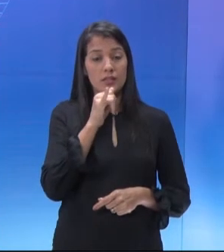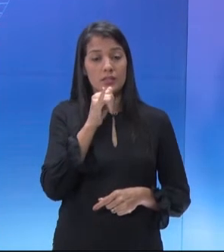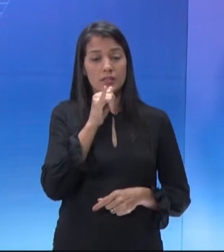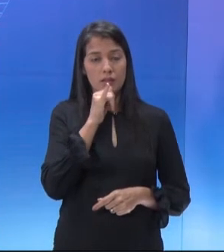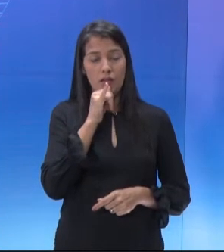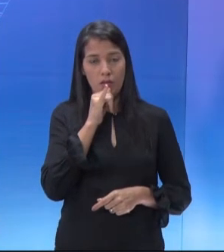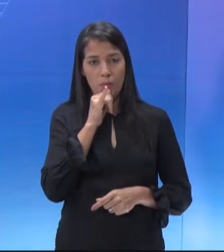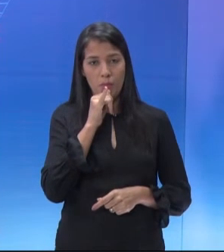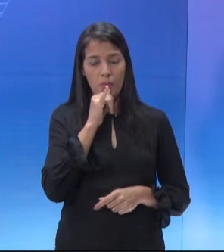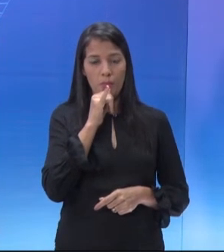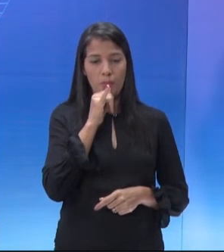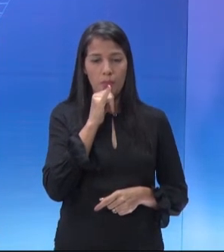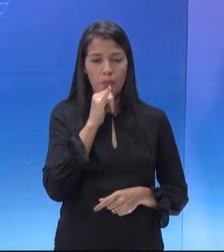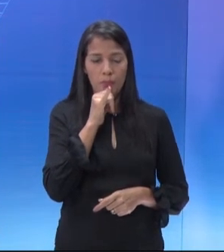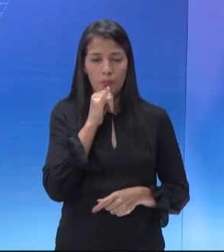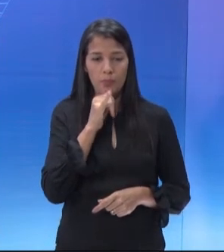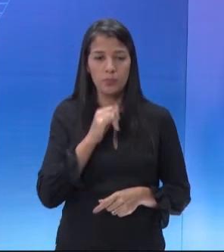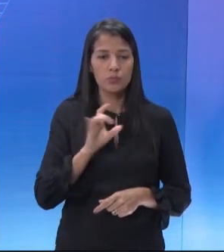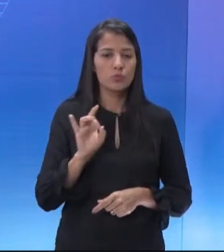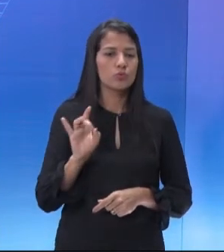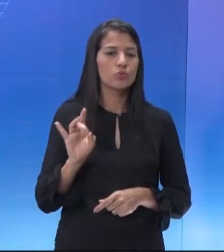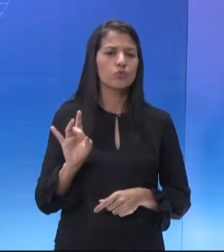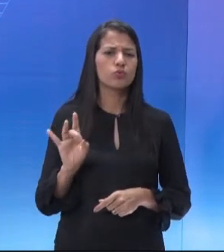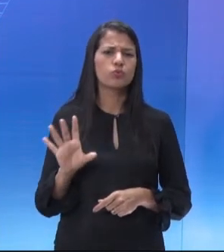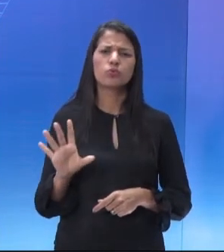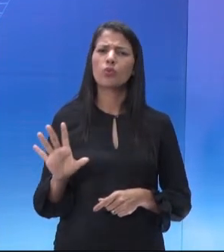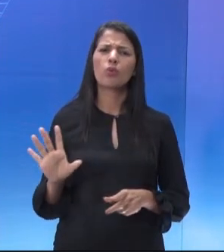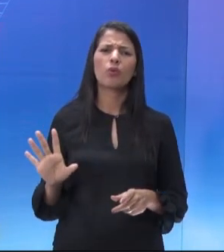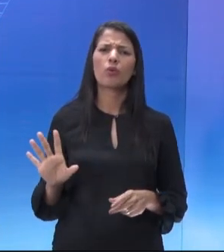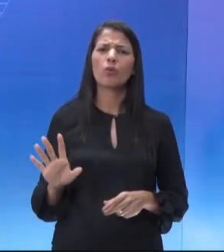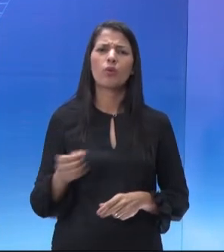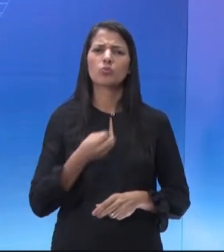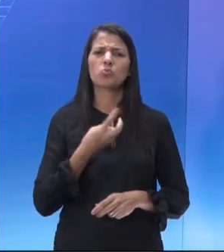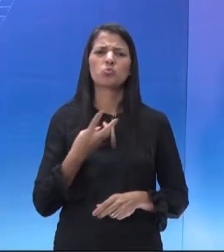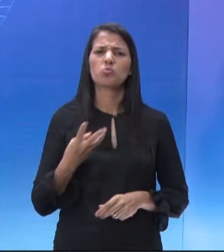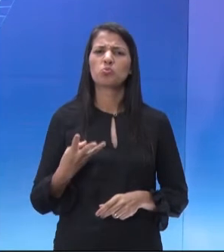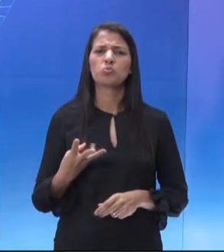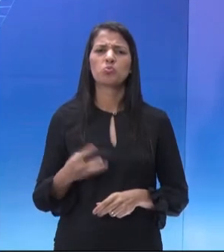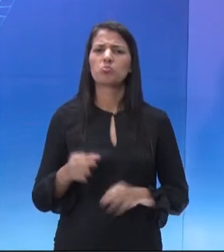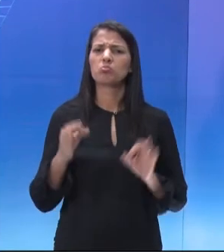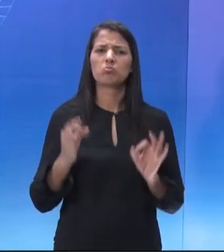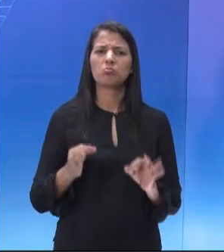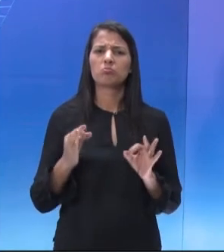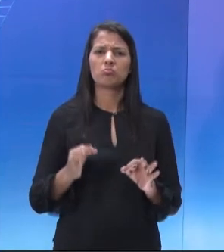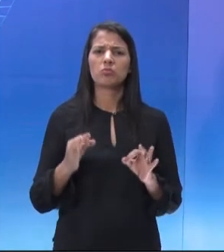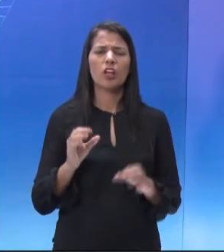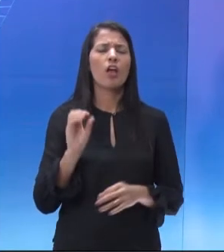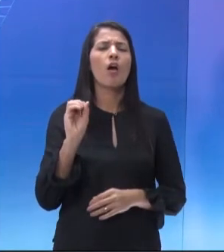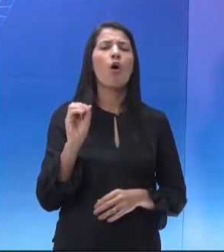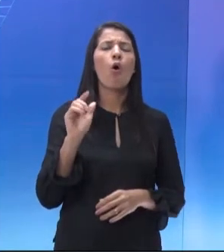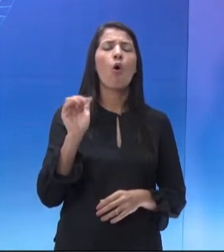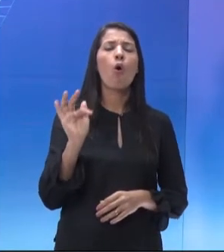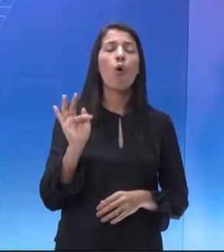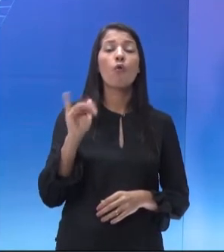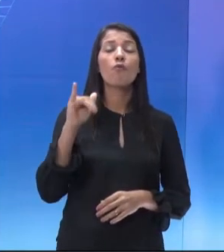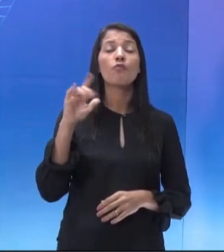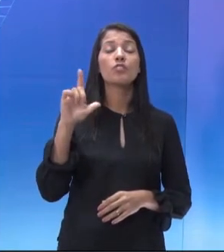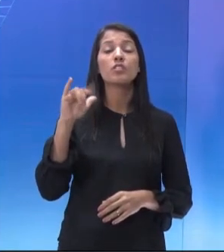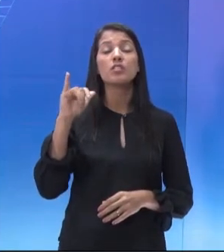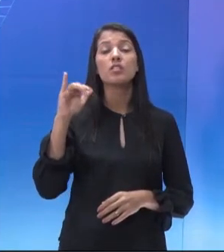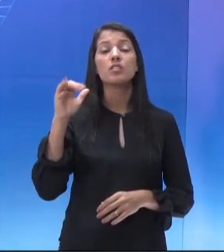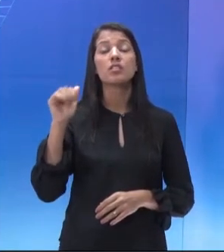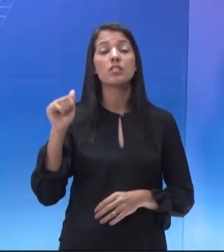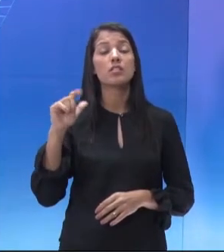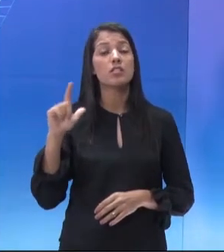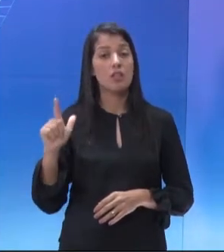assim, somente órgãos oficiais podem fornecer números que irão aparecer em nossas redações. Isso é importante. Então, se você for usar um